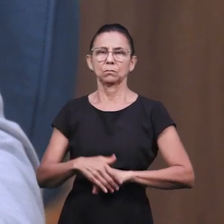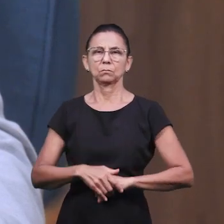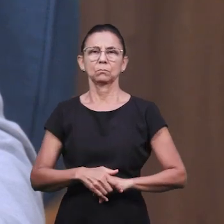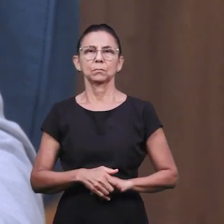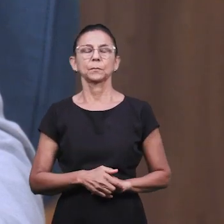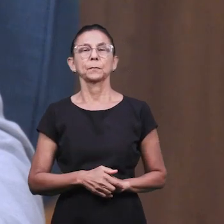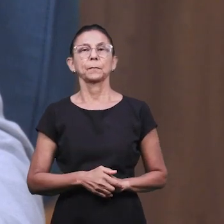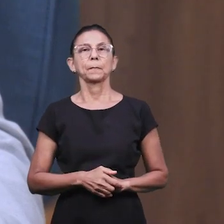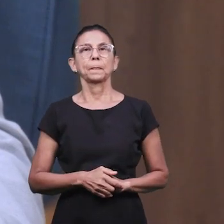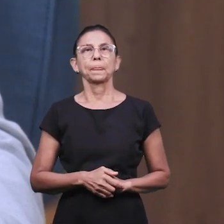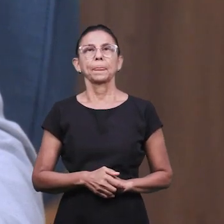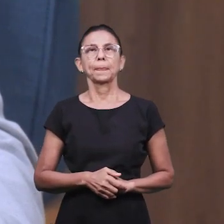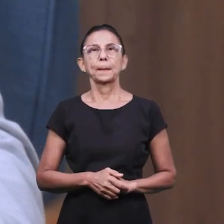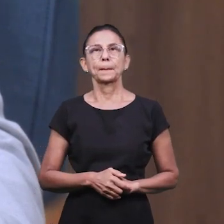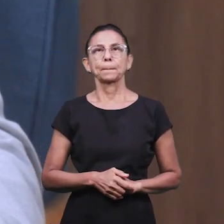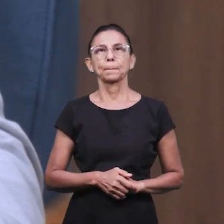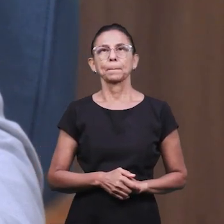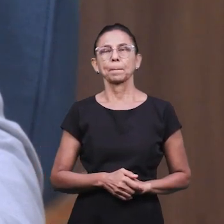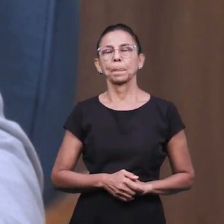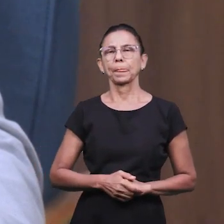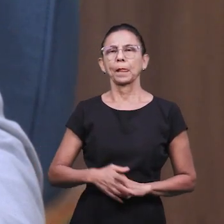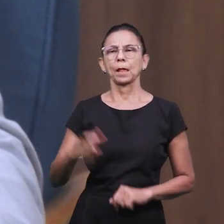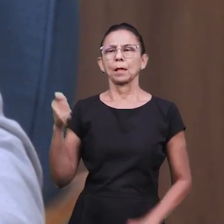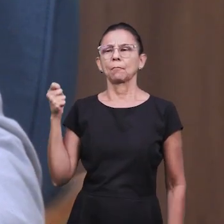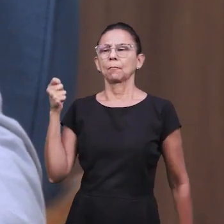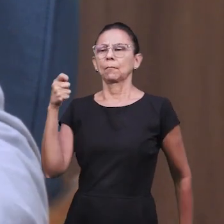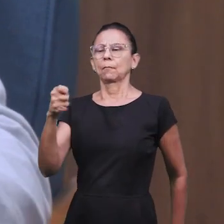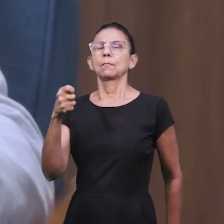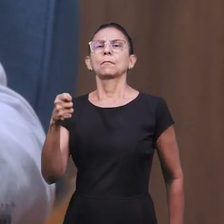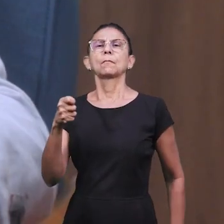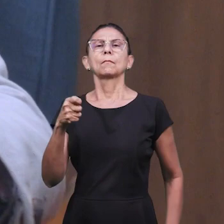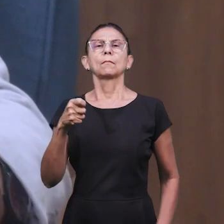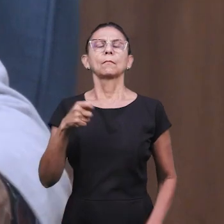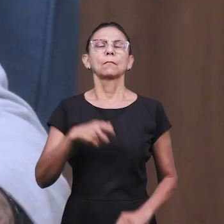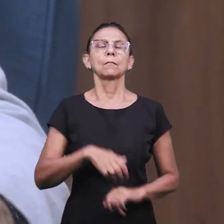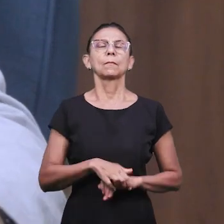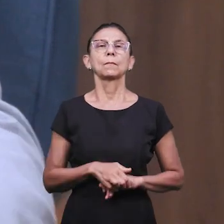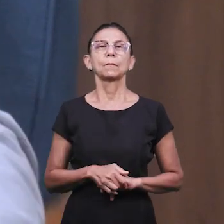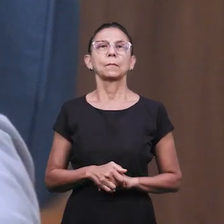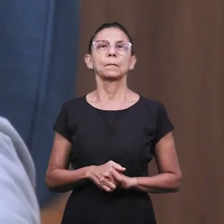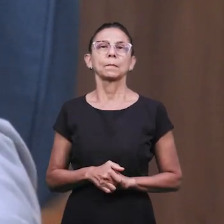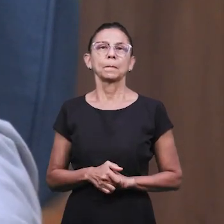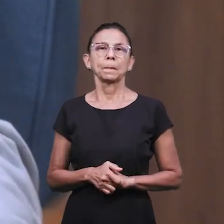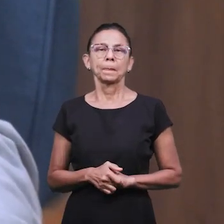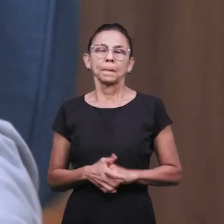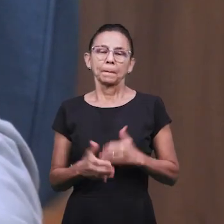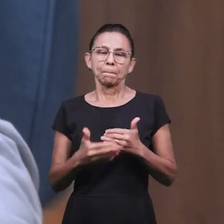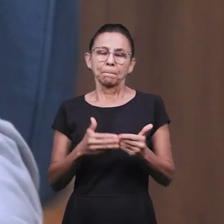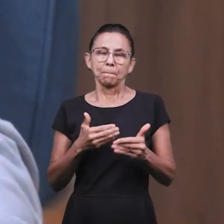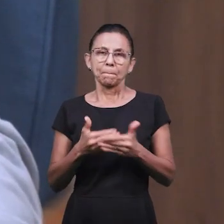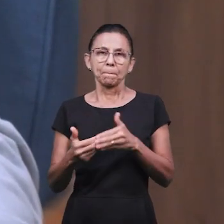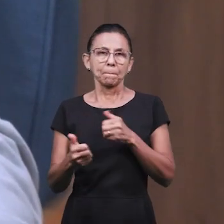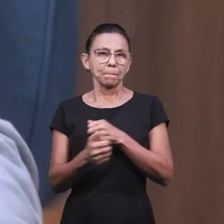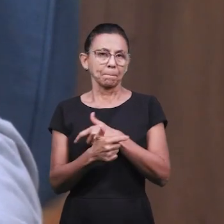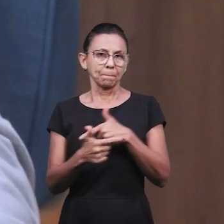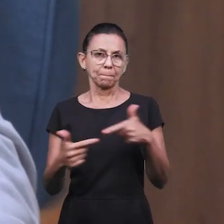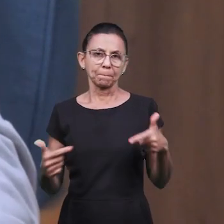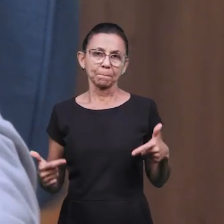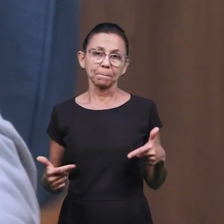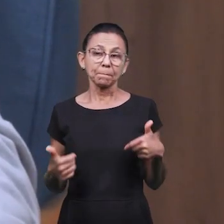exércitos ao seu comando, né? Tinha toda a autoridade para fazer o que